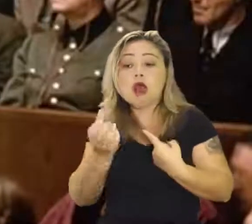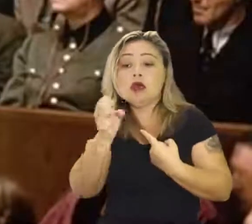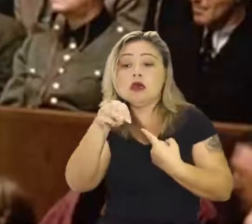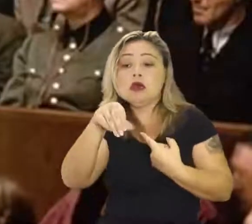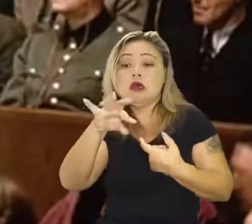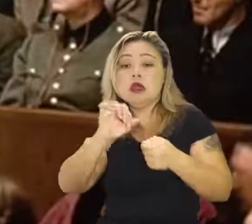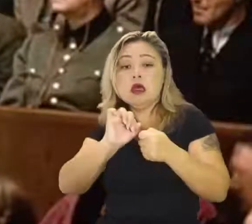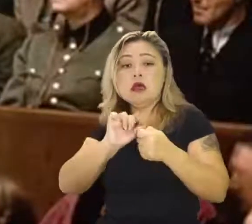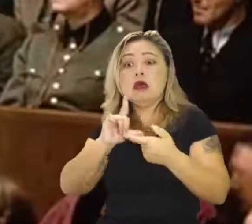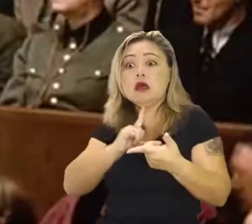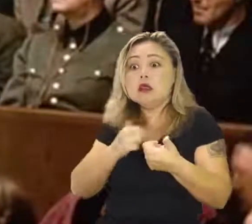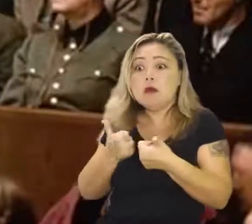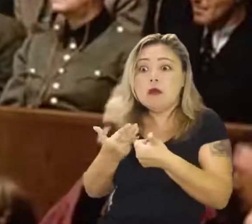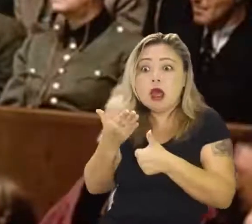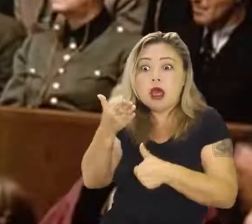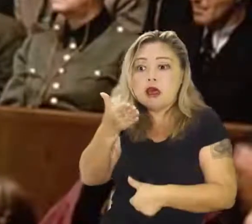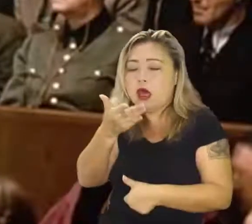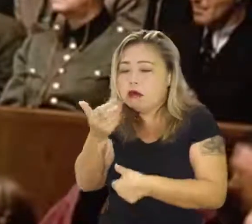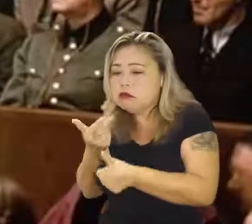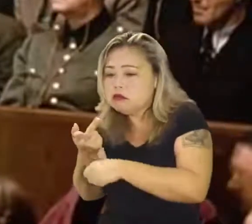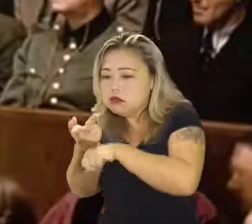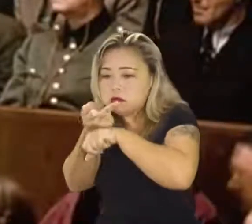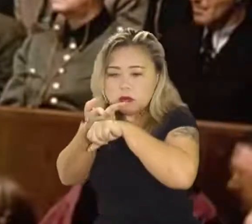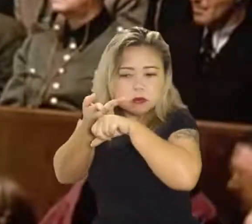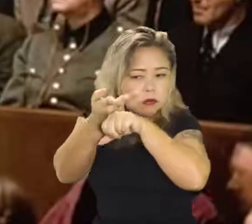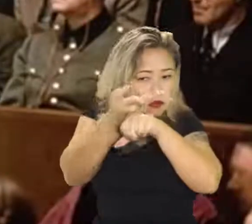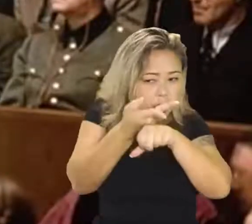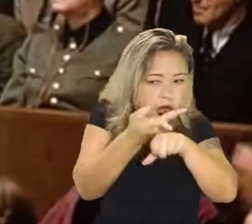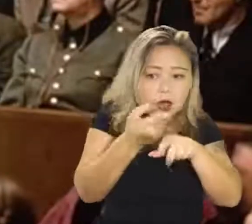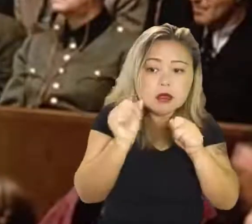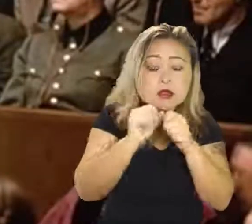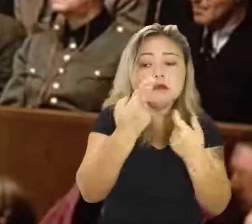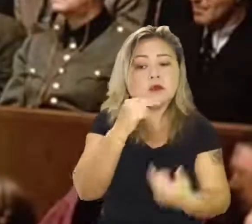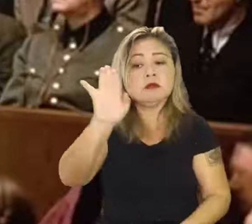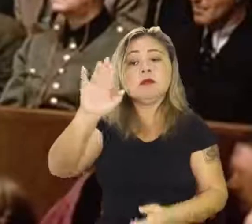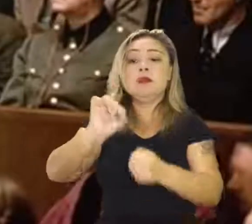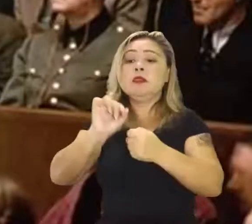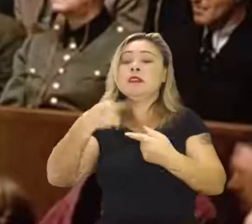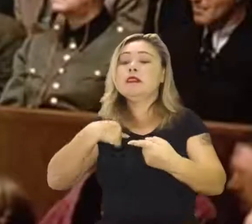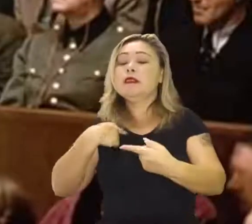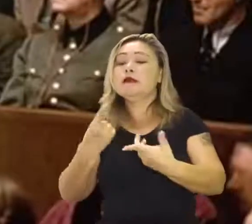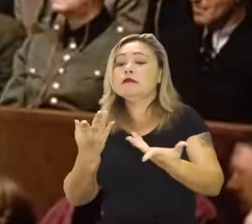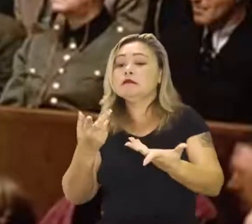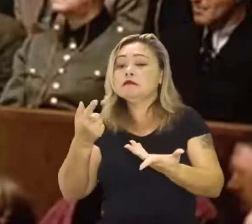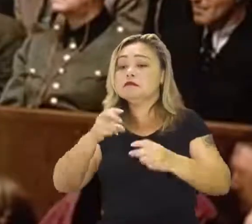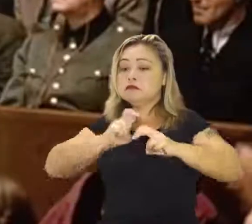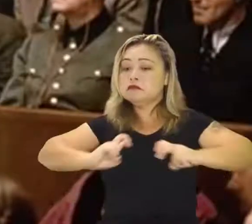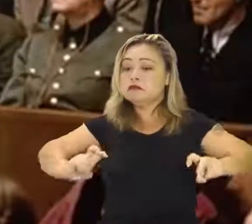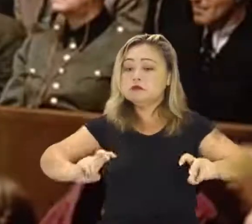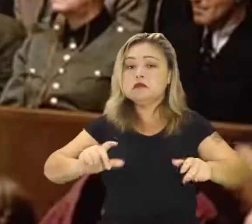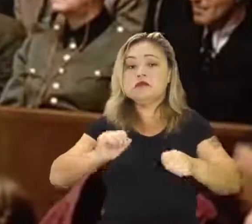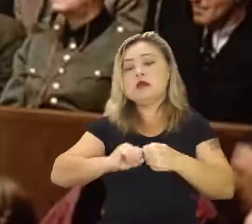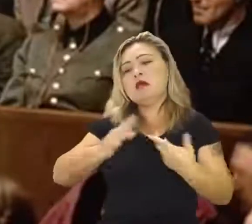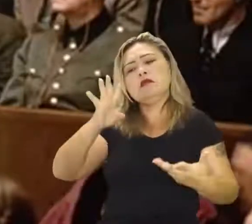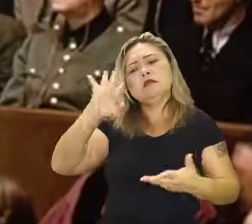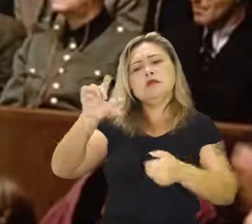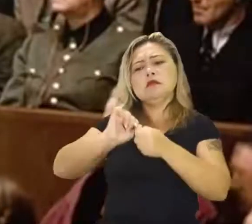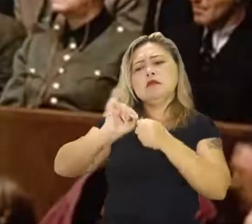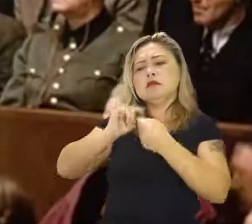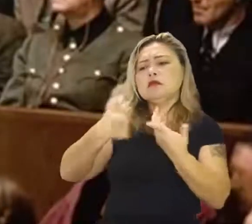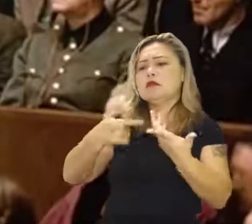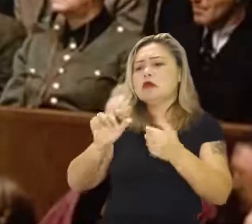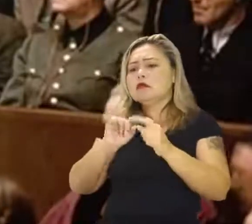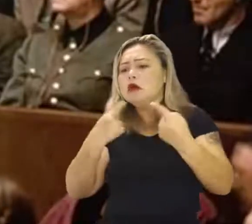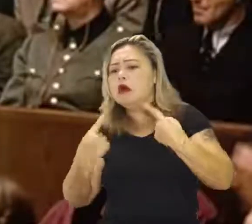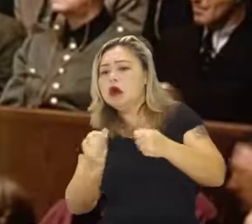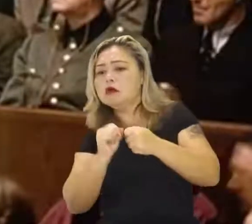um grupo só para caçar esses nazistas que fugiram do julgamento. Aí havia a teoria da conspiração,